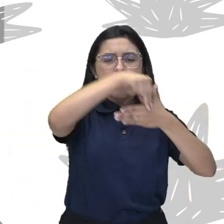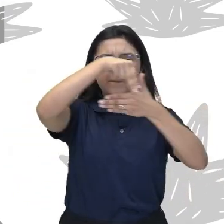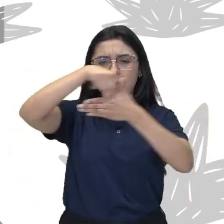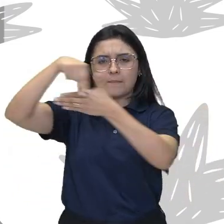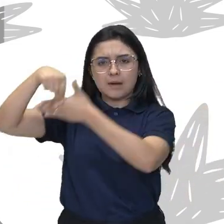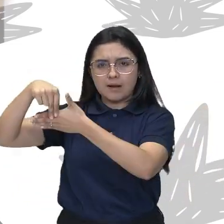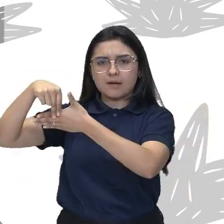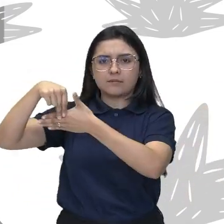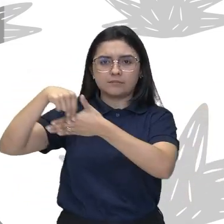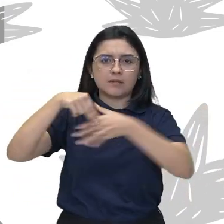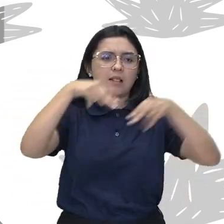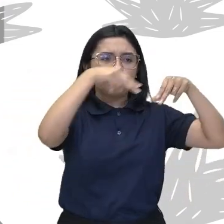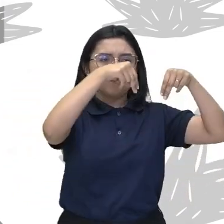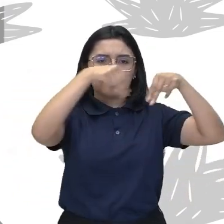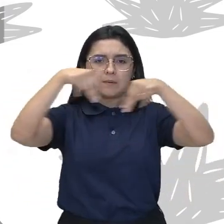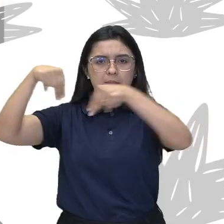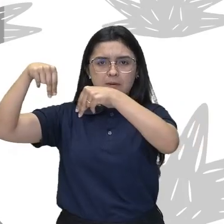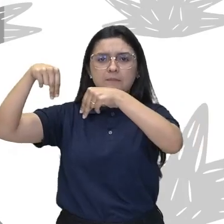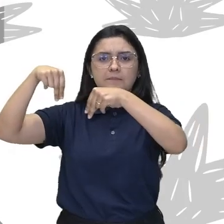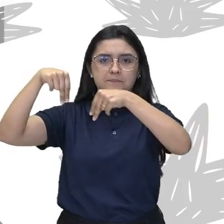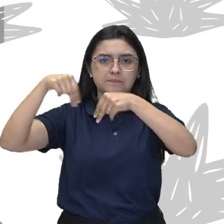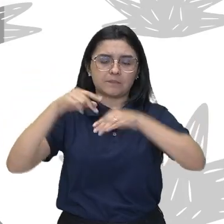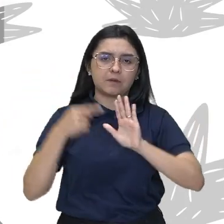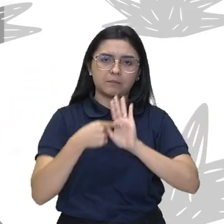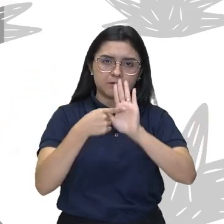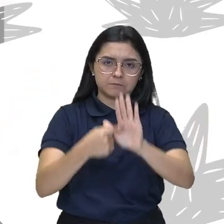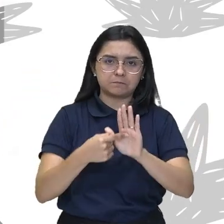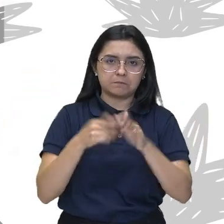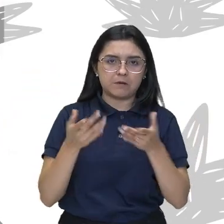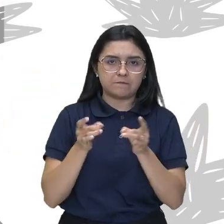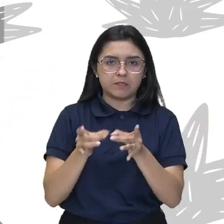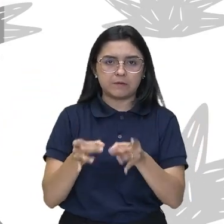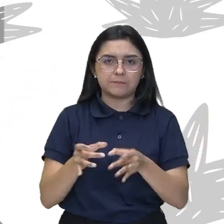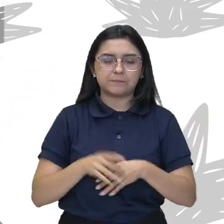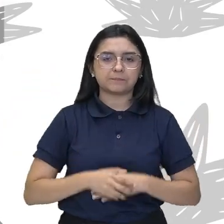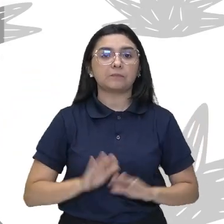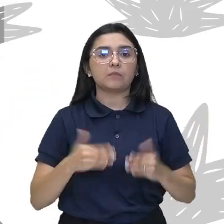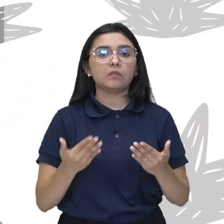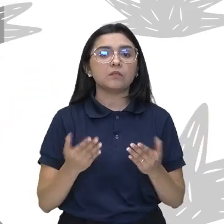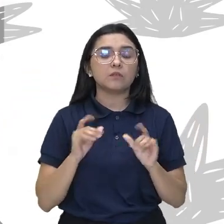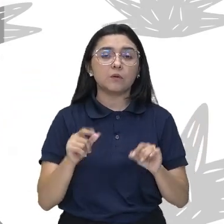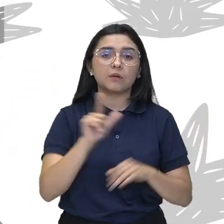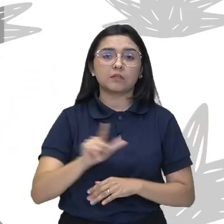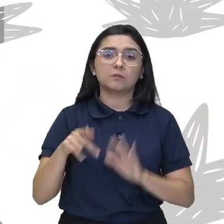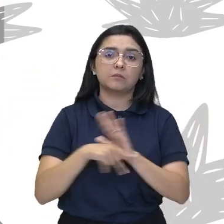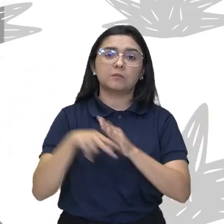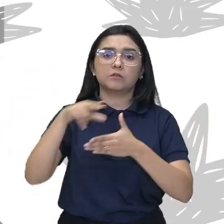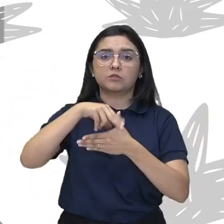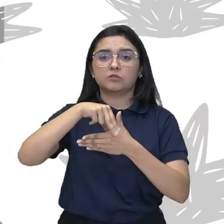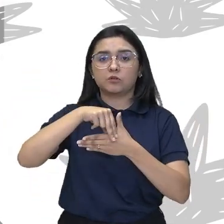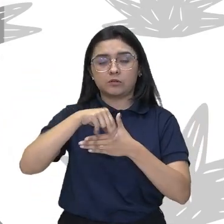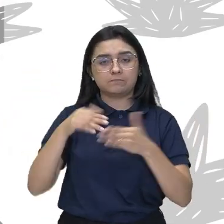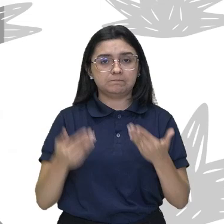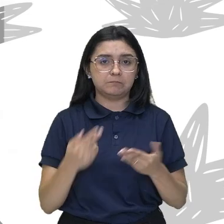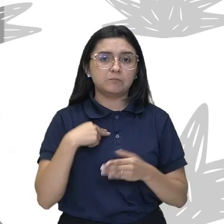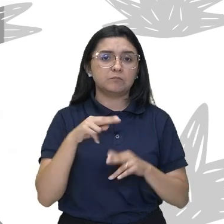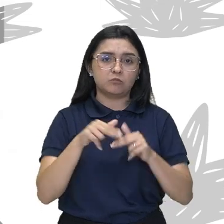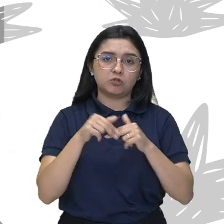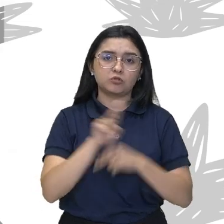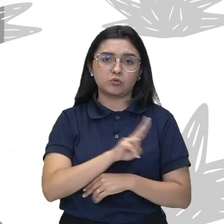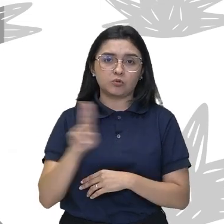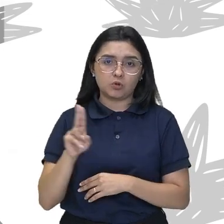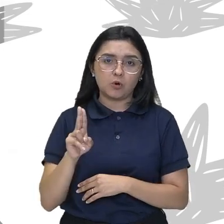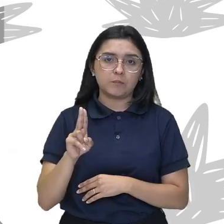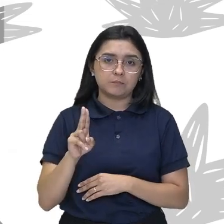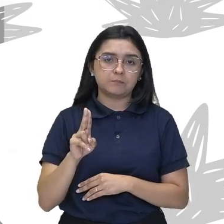varal feito de barbante em que esses folhetos são pendurados. Então, a literatura de cordel tem esse nome por causa da forma como elas